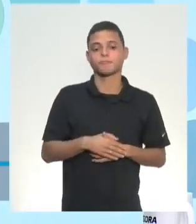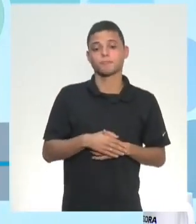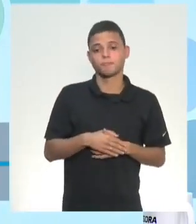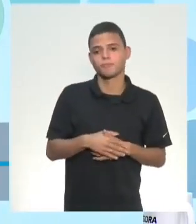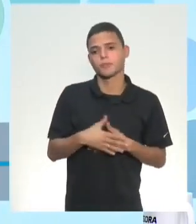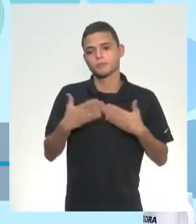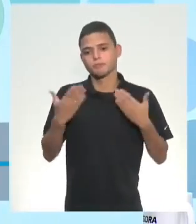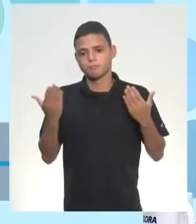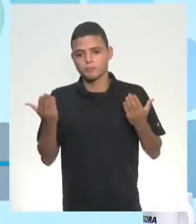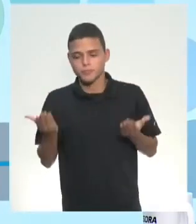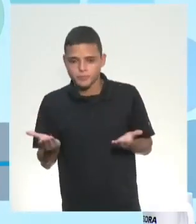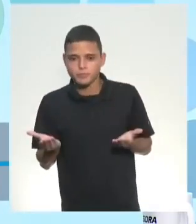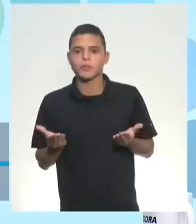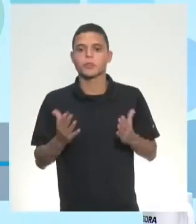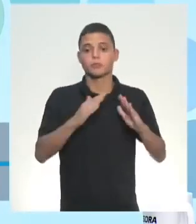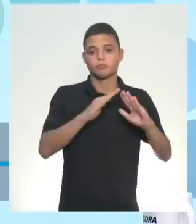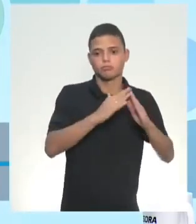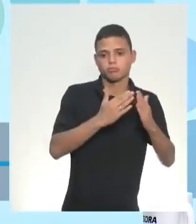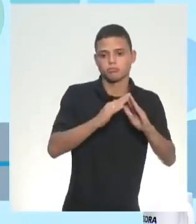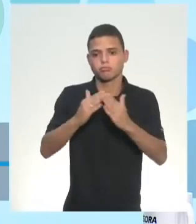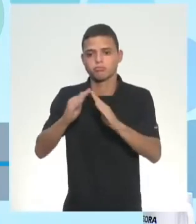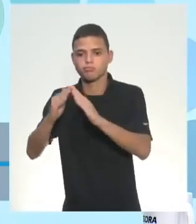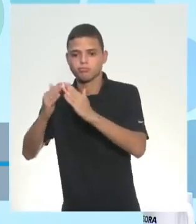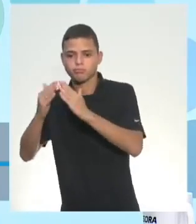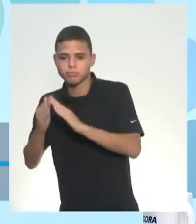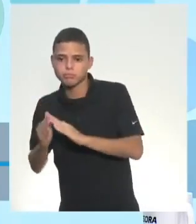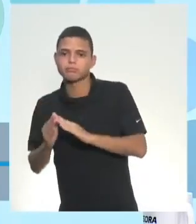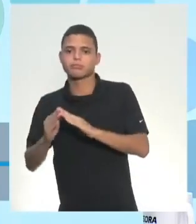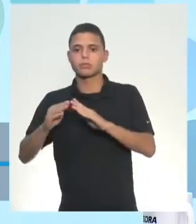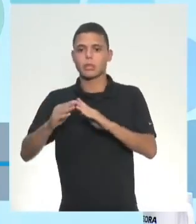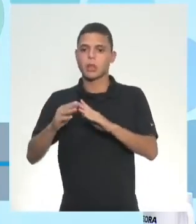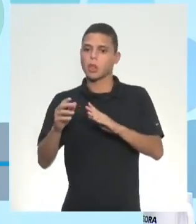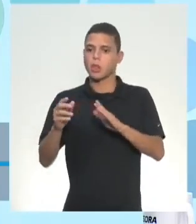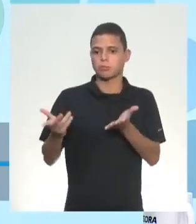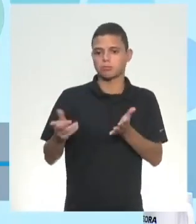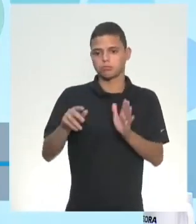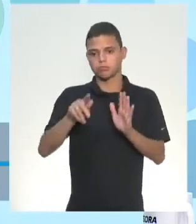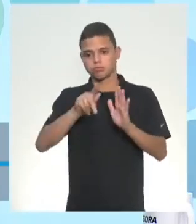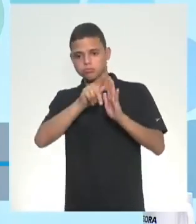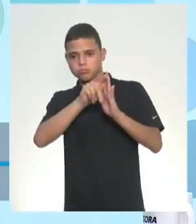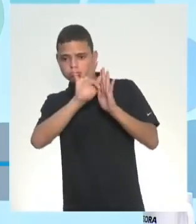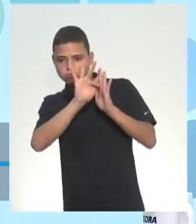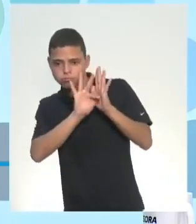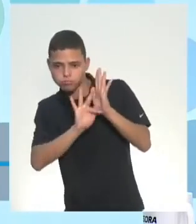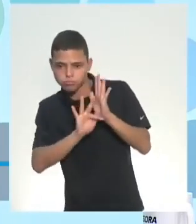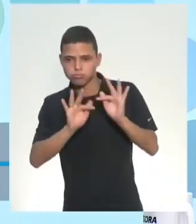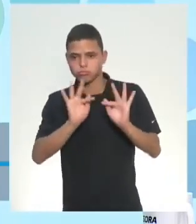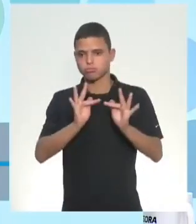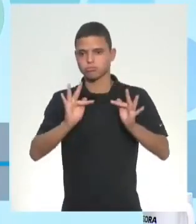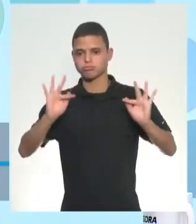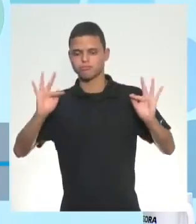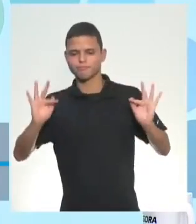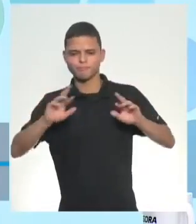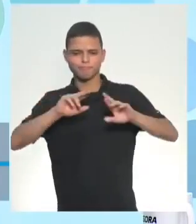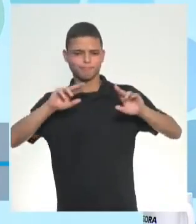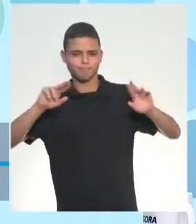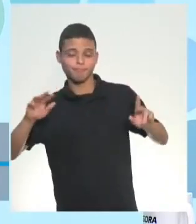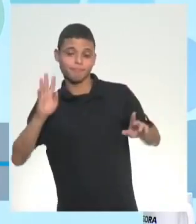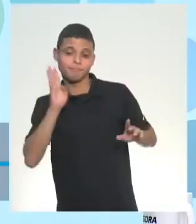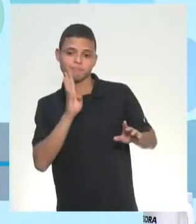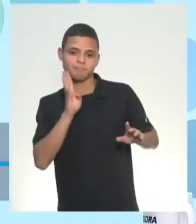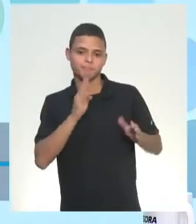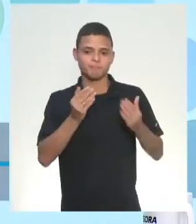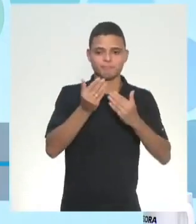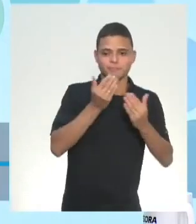legal ver isso, né? Mas, sério, quando eu estava na adolescência, eu amava esse livro. Eu gosto até hoje, mas era um livro que, nossa, eu li